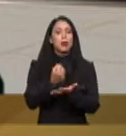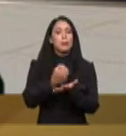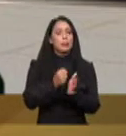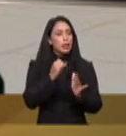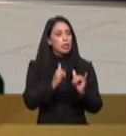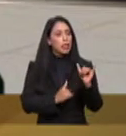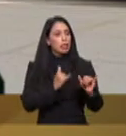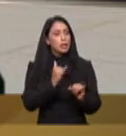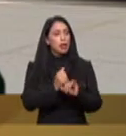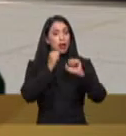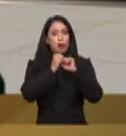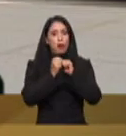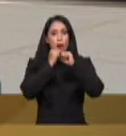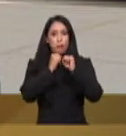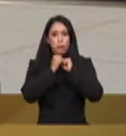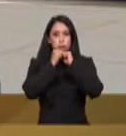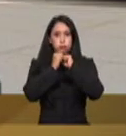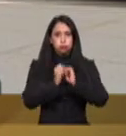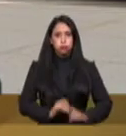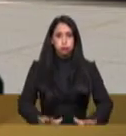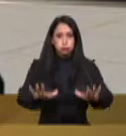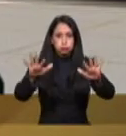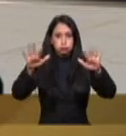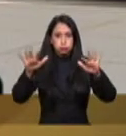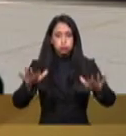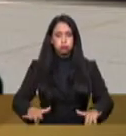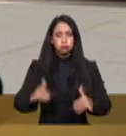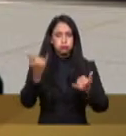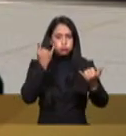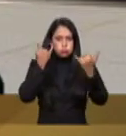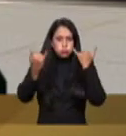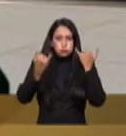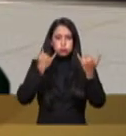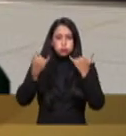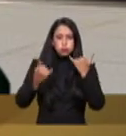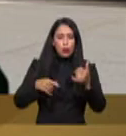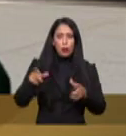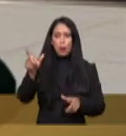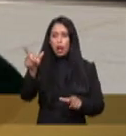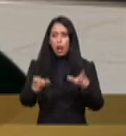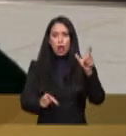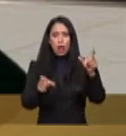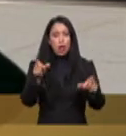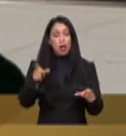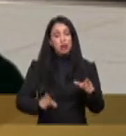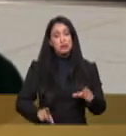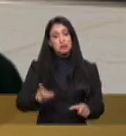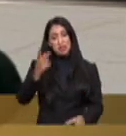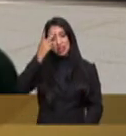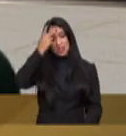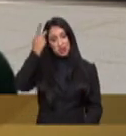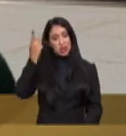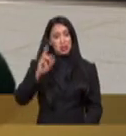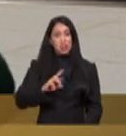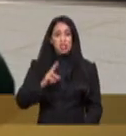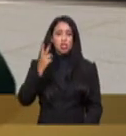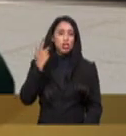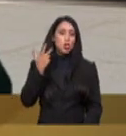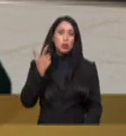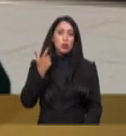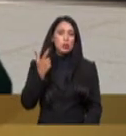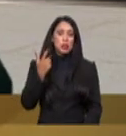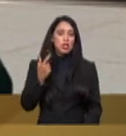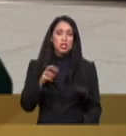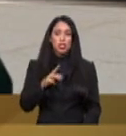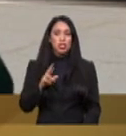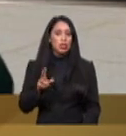o alcance e a divulgação da informação para atingir usuários que, normalmente, não teriam acesso ao